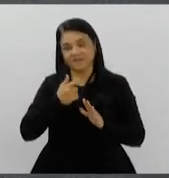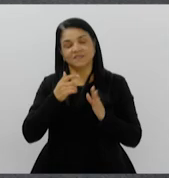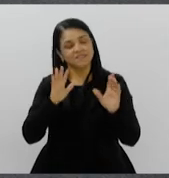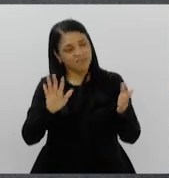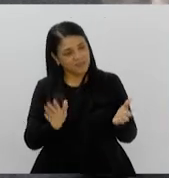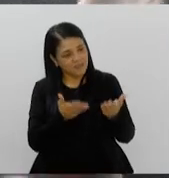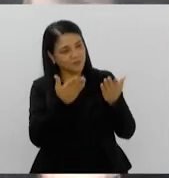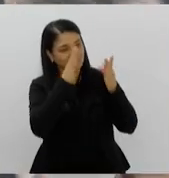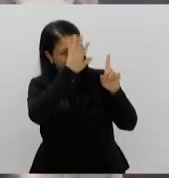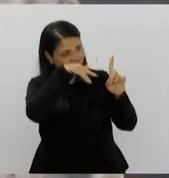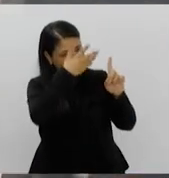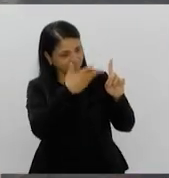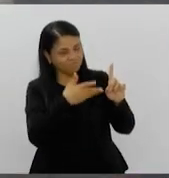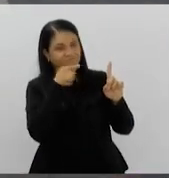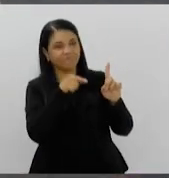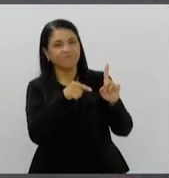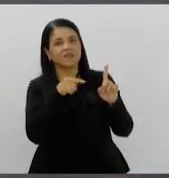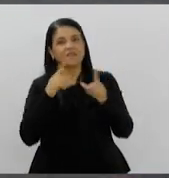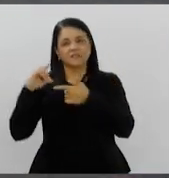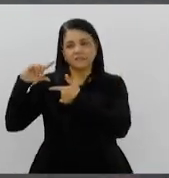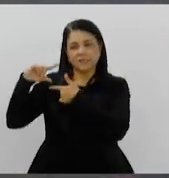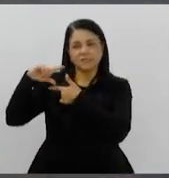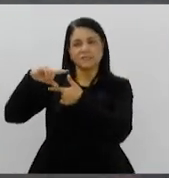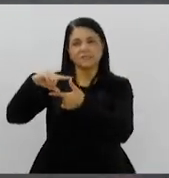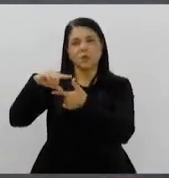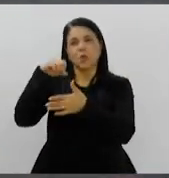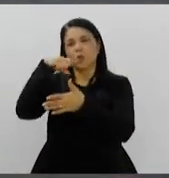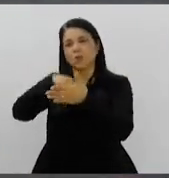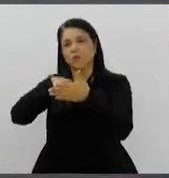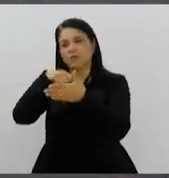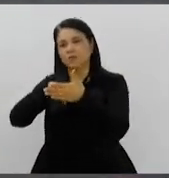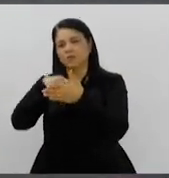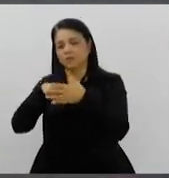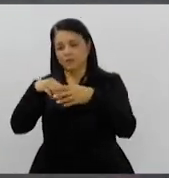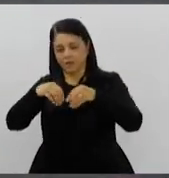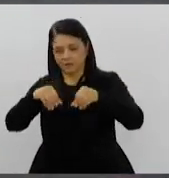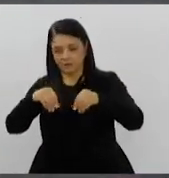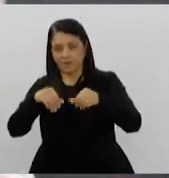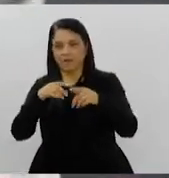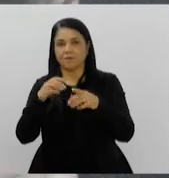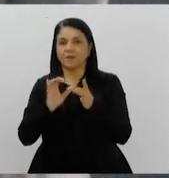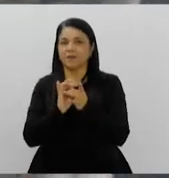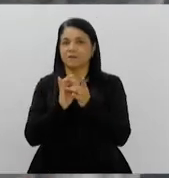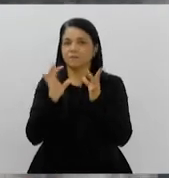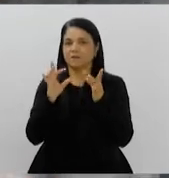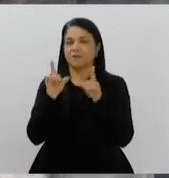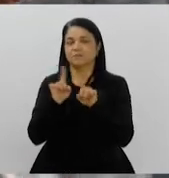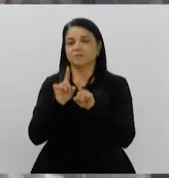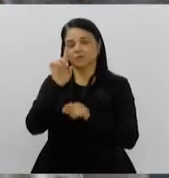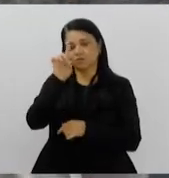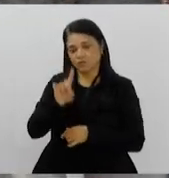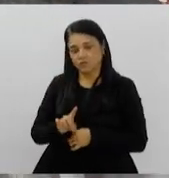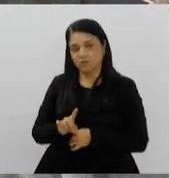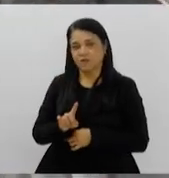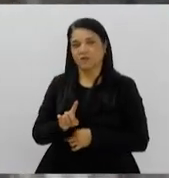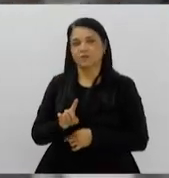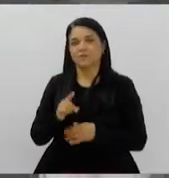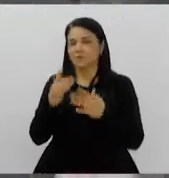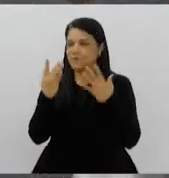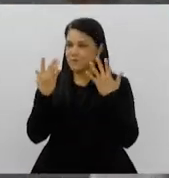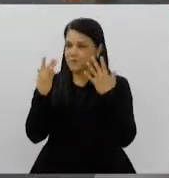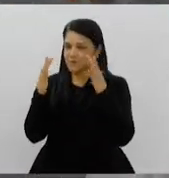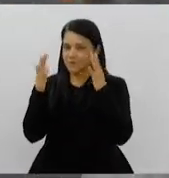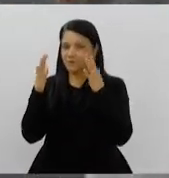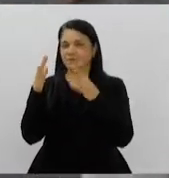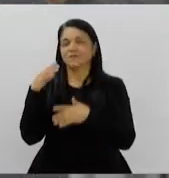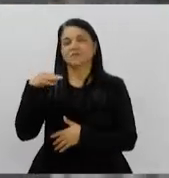que honra a sua tradição de lutar pela terra, pela liberdade, pela dignidade, pelos direitos. Parabéns,